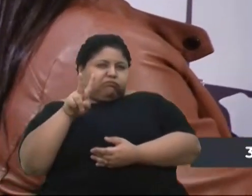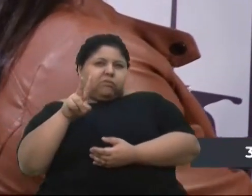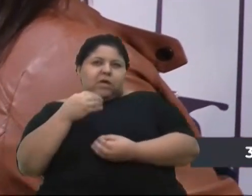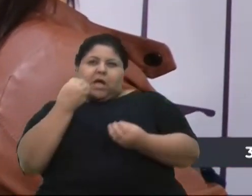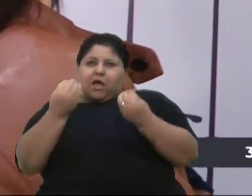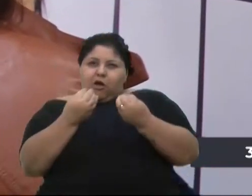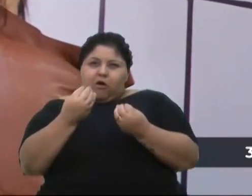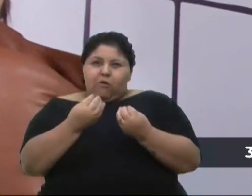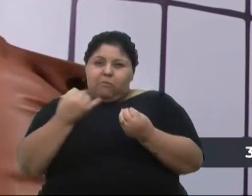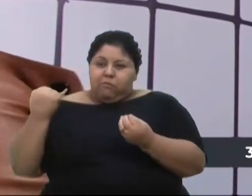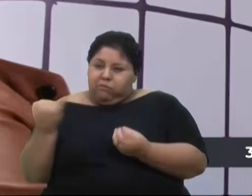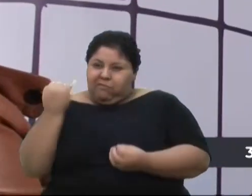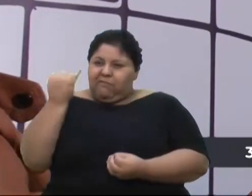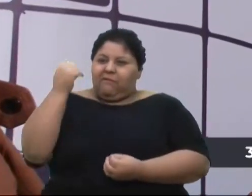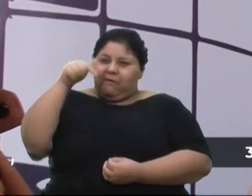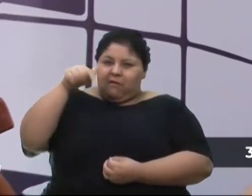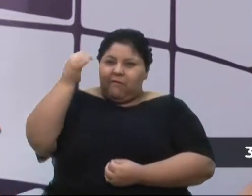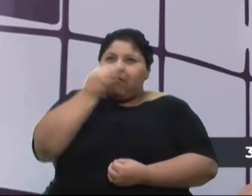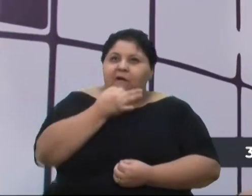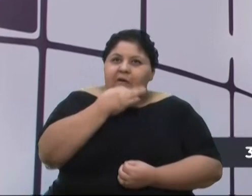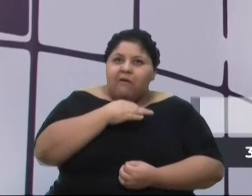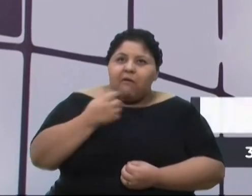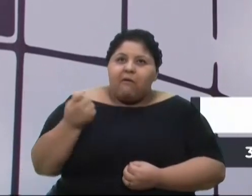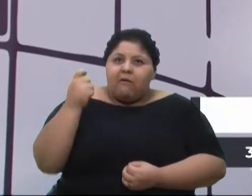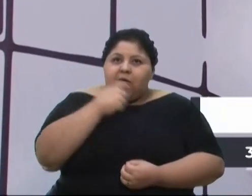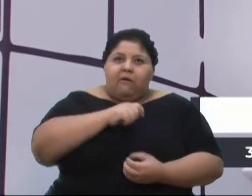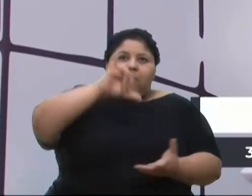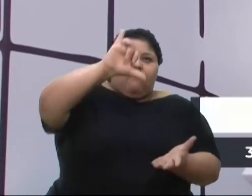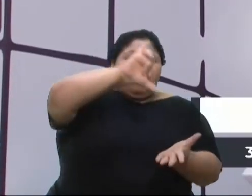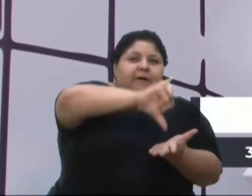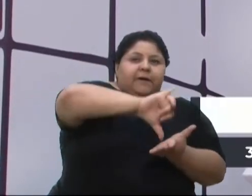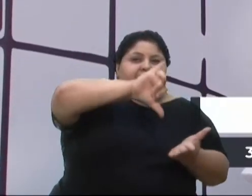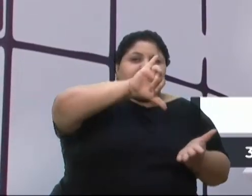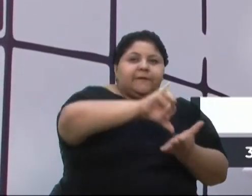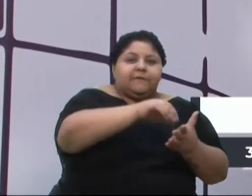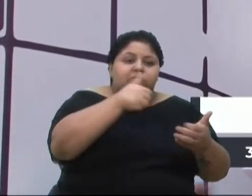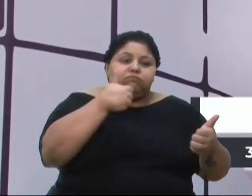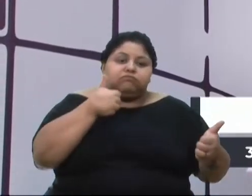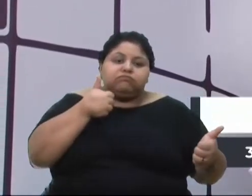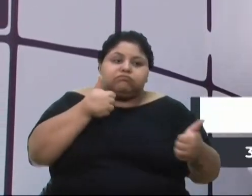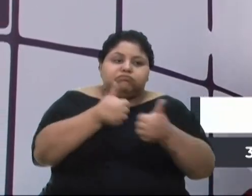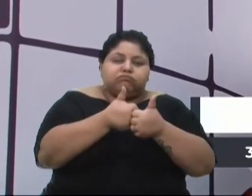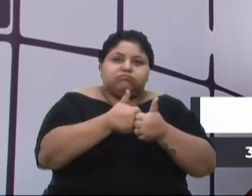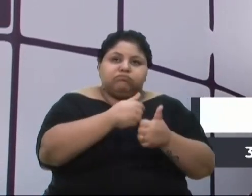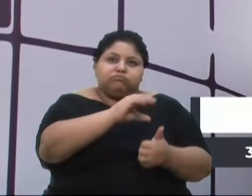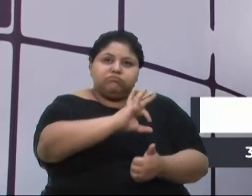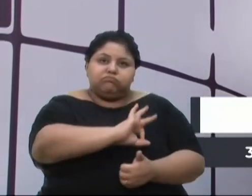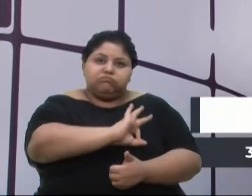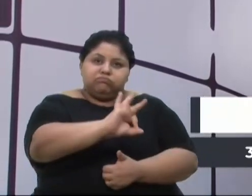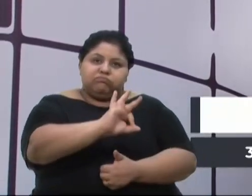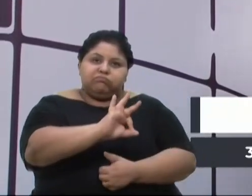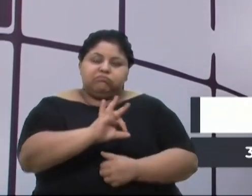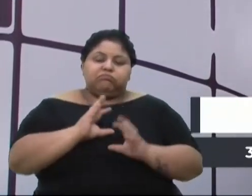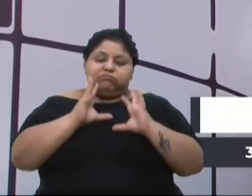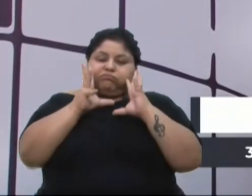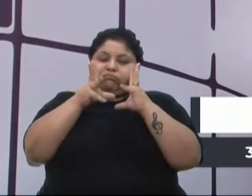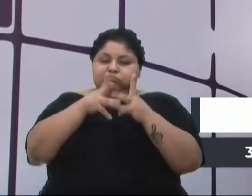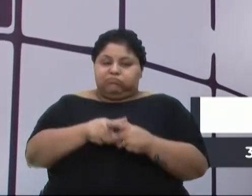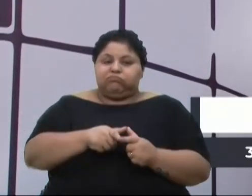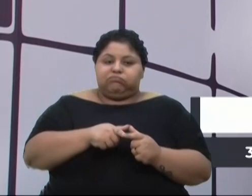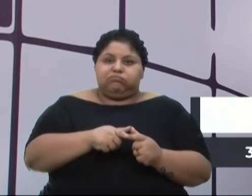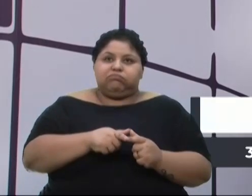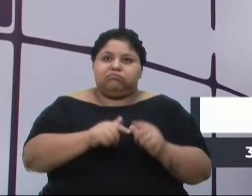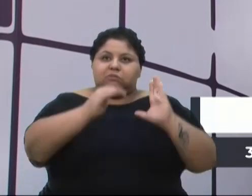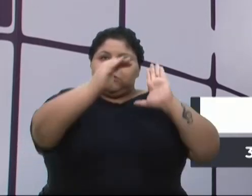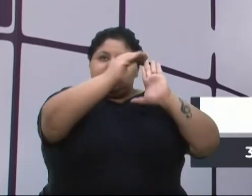águas. Caxias do Sul precisava ter um centro integrado da polícia, com todas as